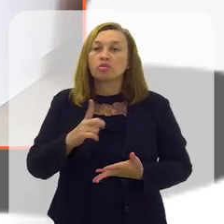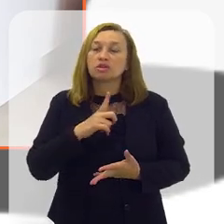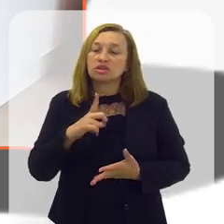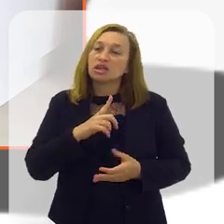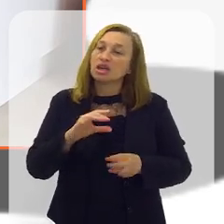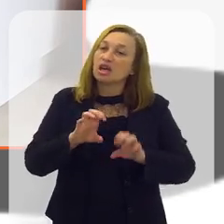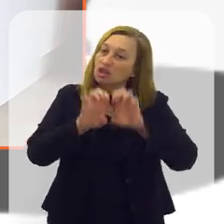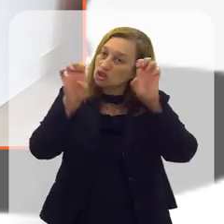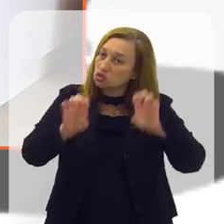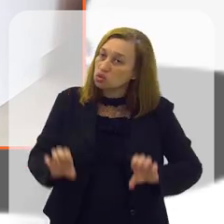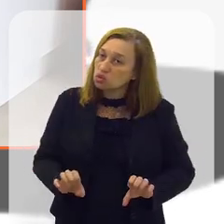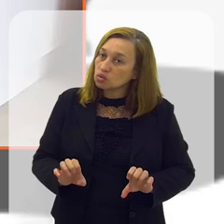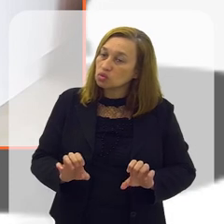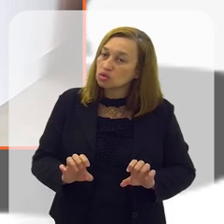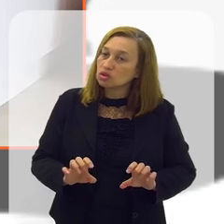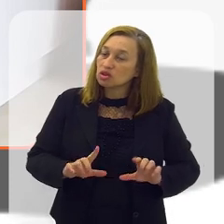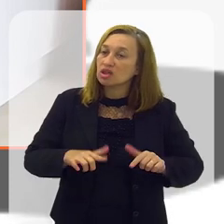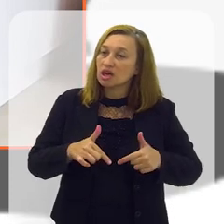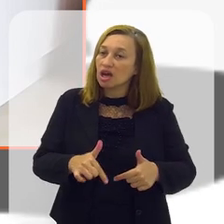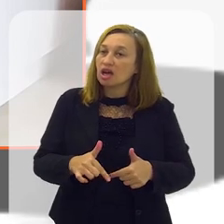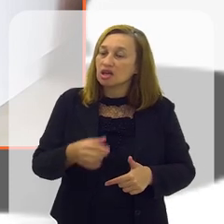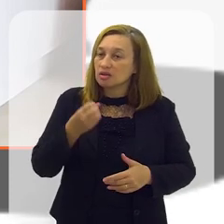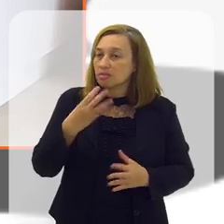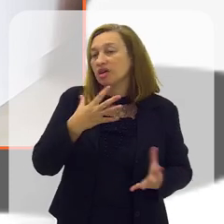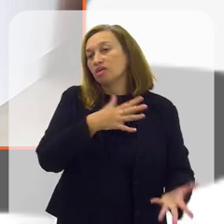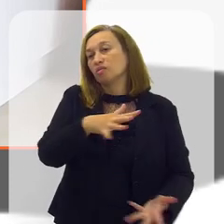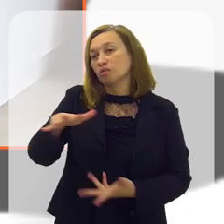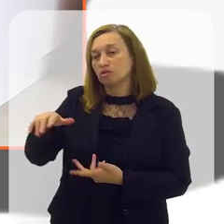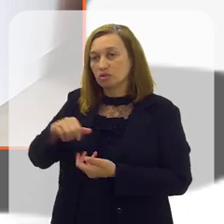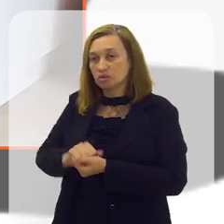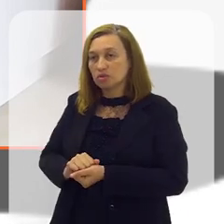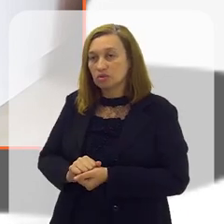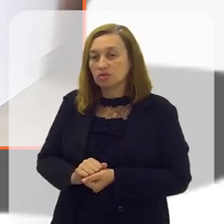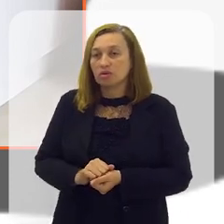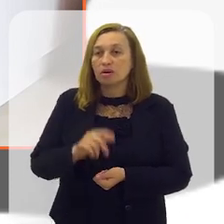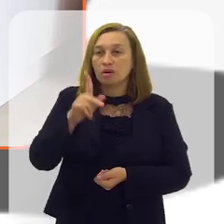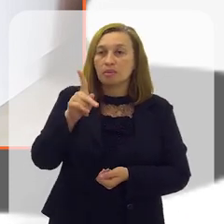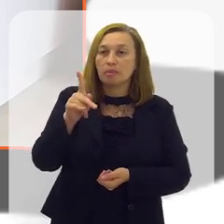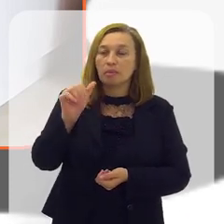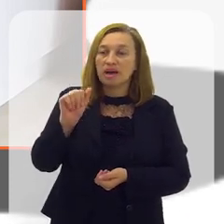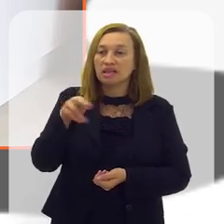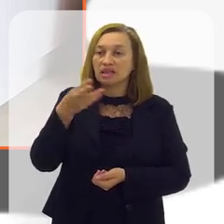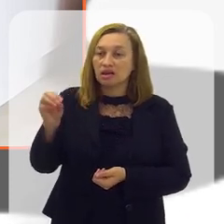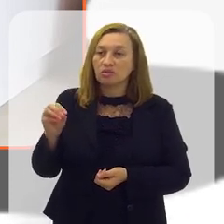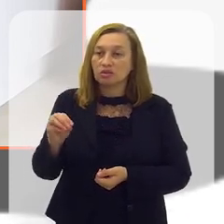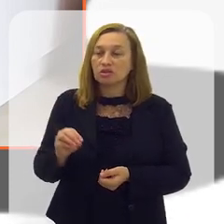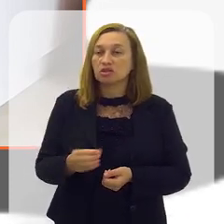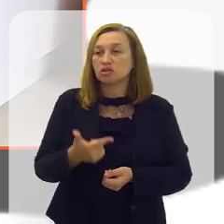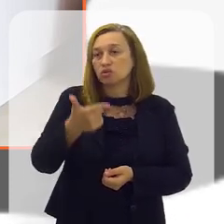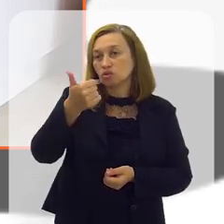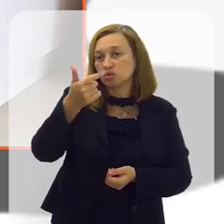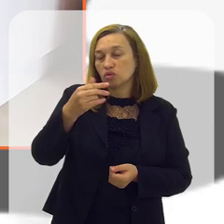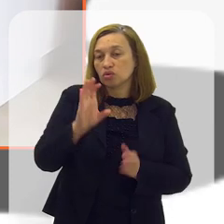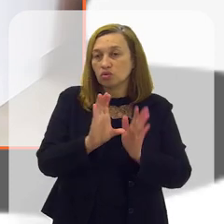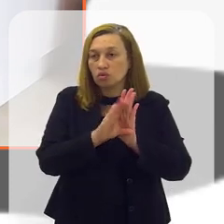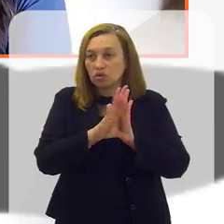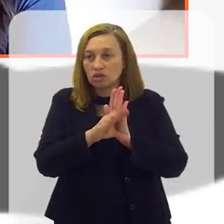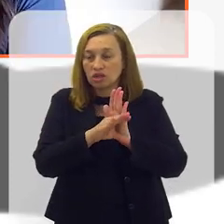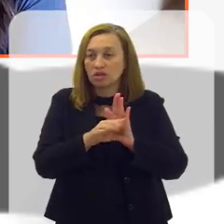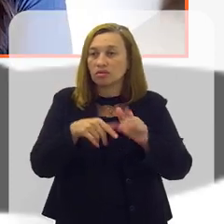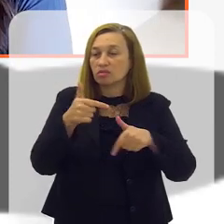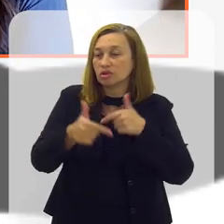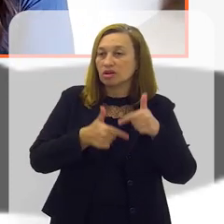como tem uma estrutura que funciona mundialmente padronizada através dos 12 conceitos para